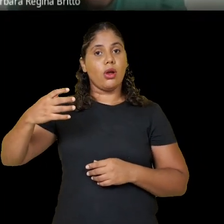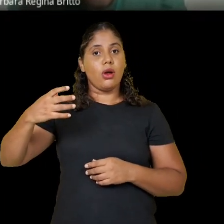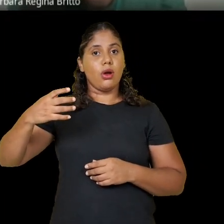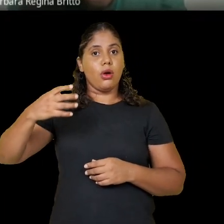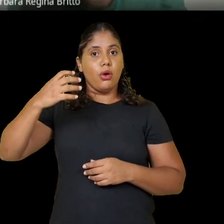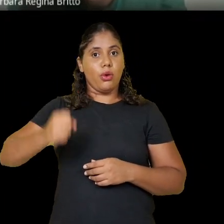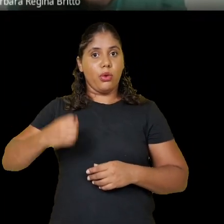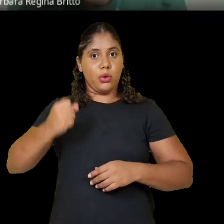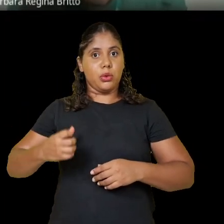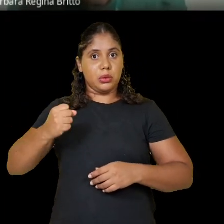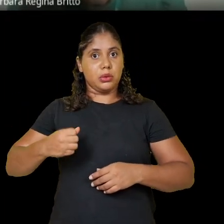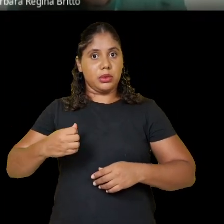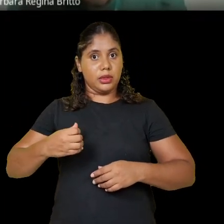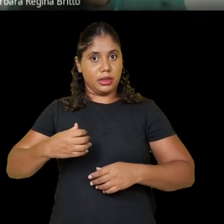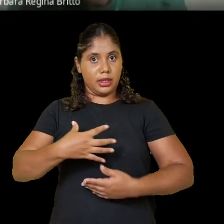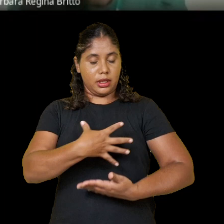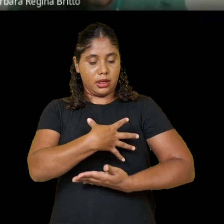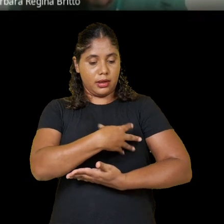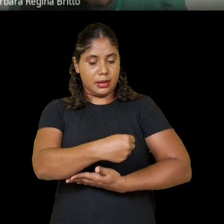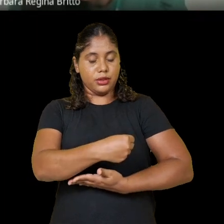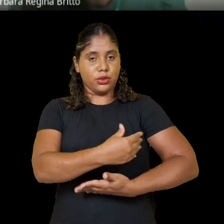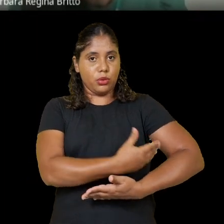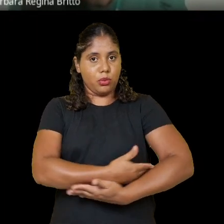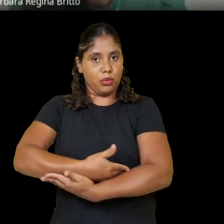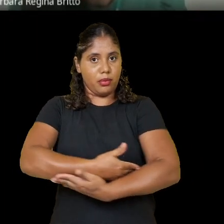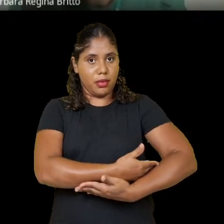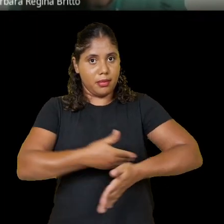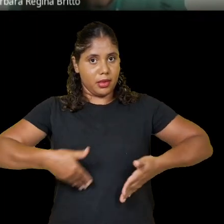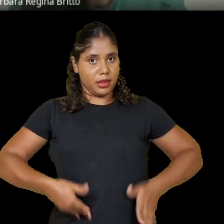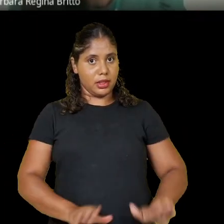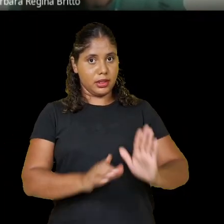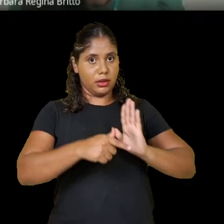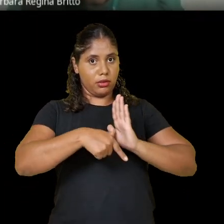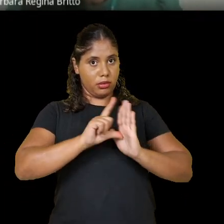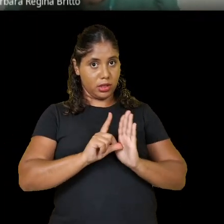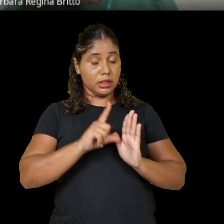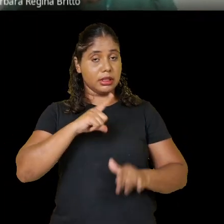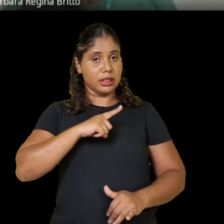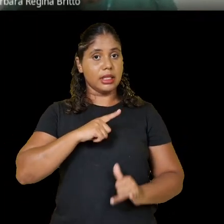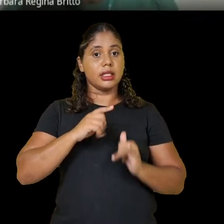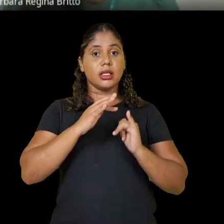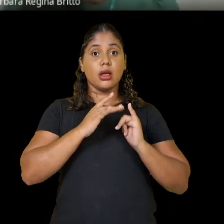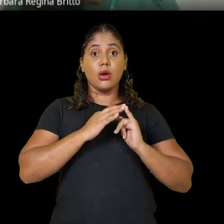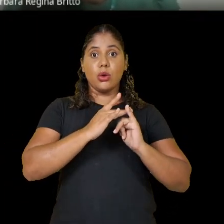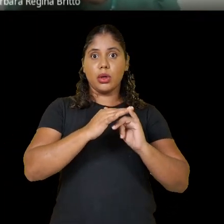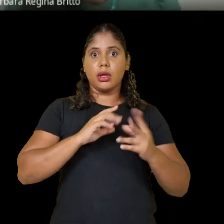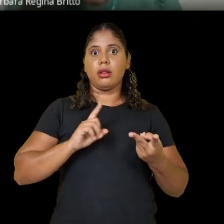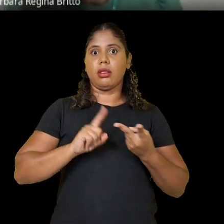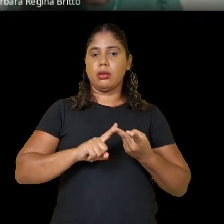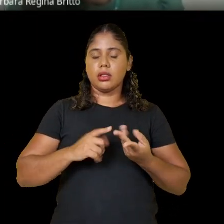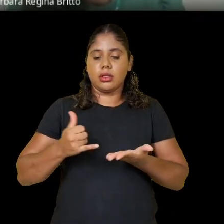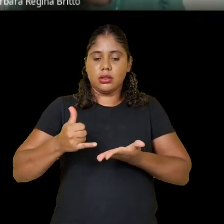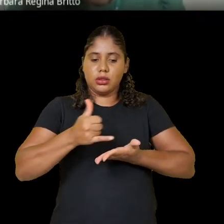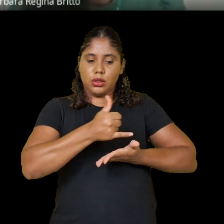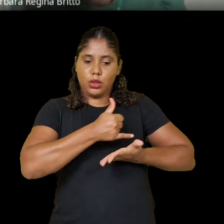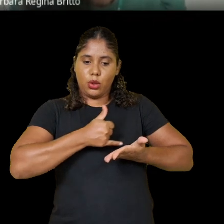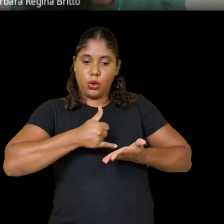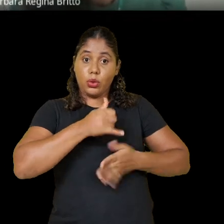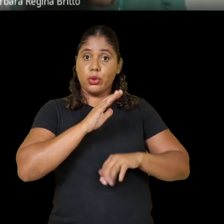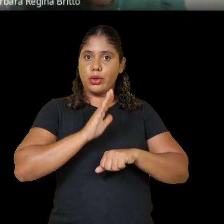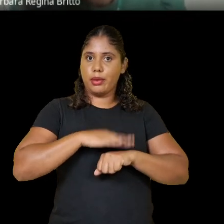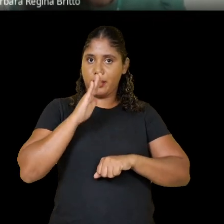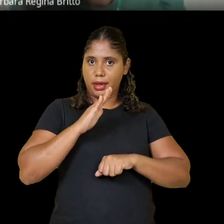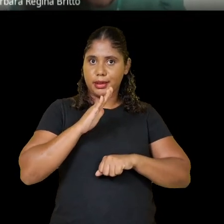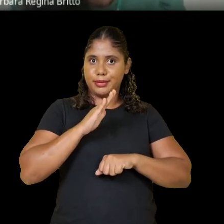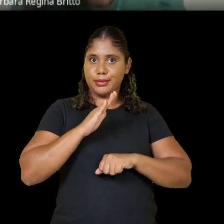vem prematuro, ele é mais rico em caloria e gordura, porque a intenção é que o bebê prematuro que está com